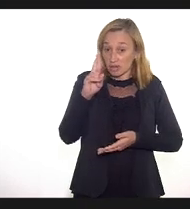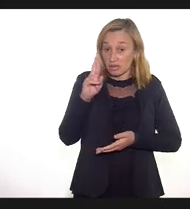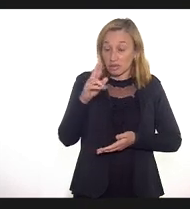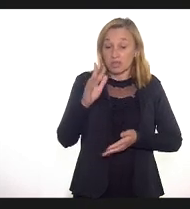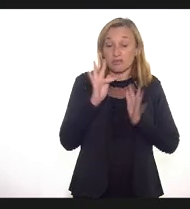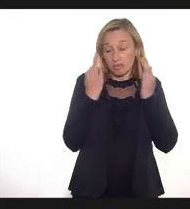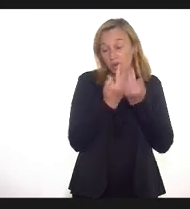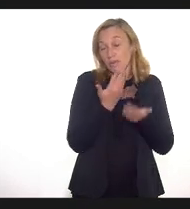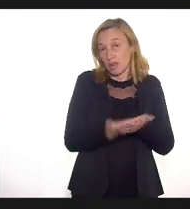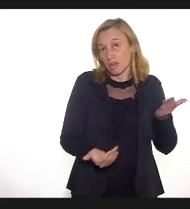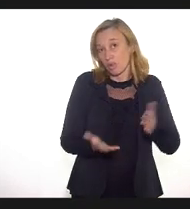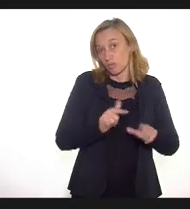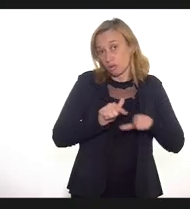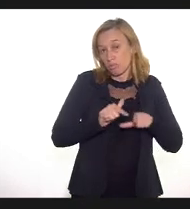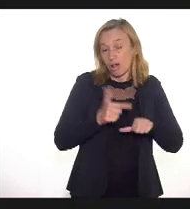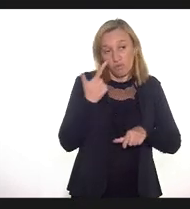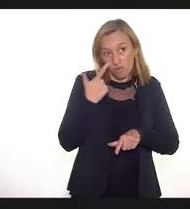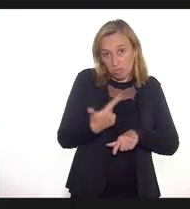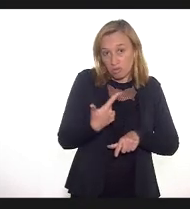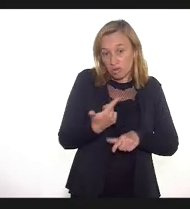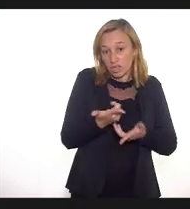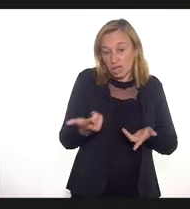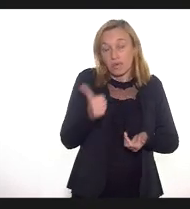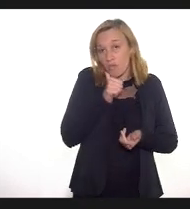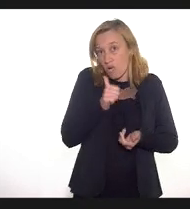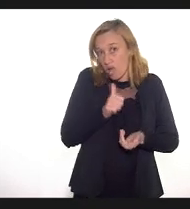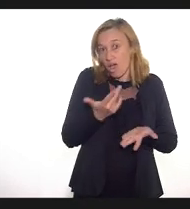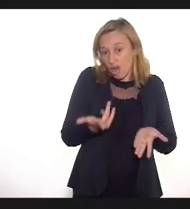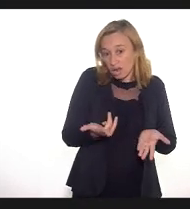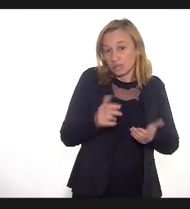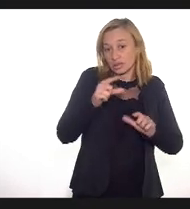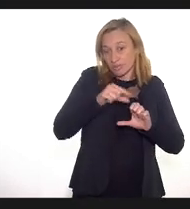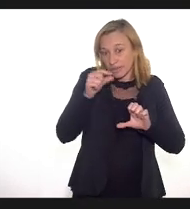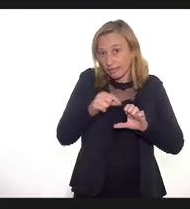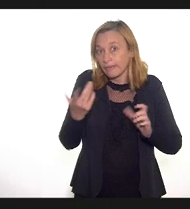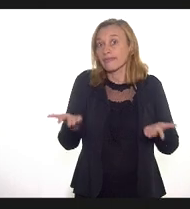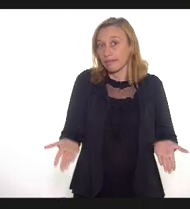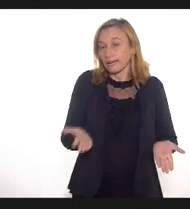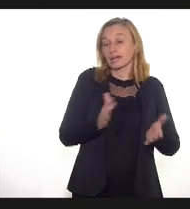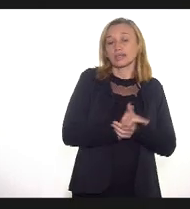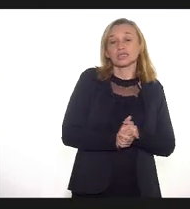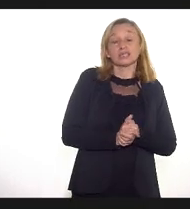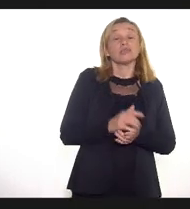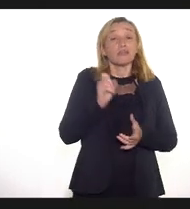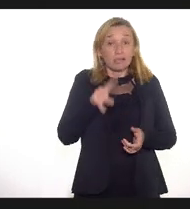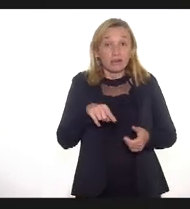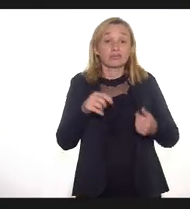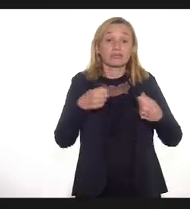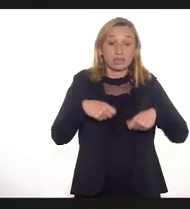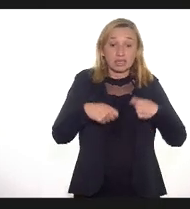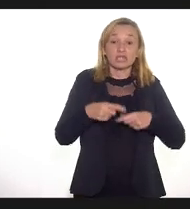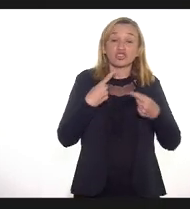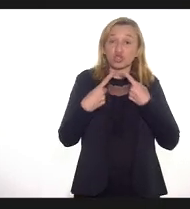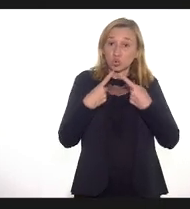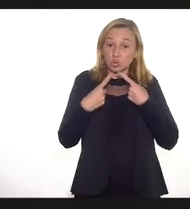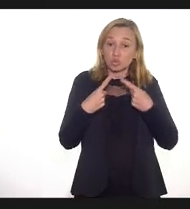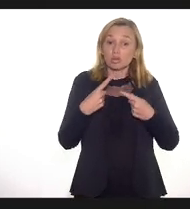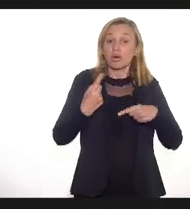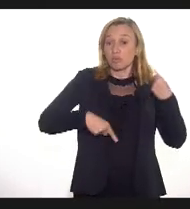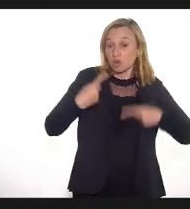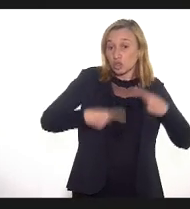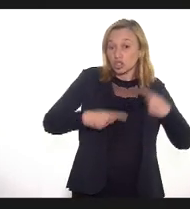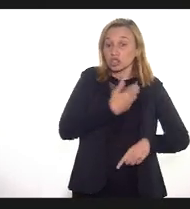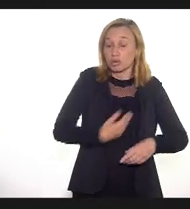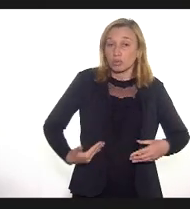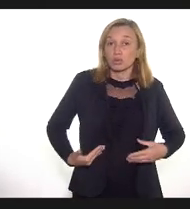seu emprego. A gente tem visto aí as mulheres empreendendo. E é necessária a discussão de uma política pública para